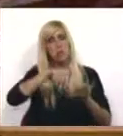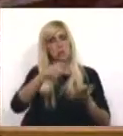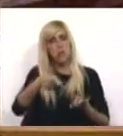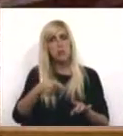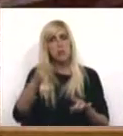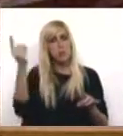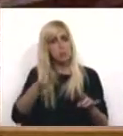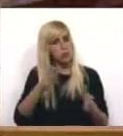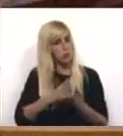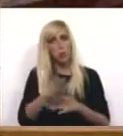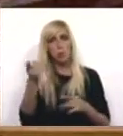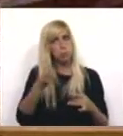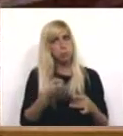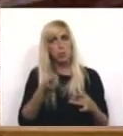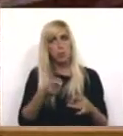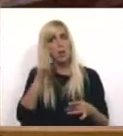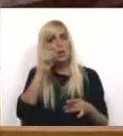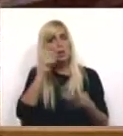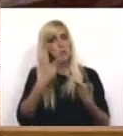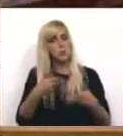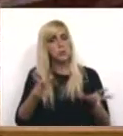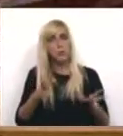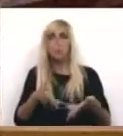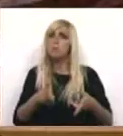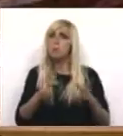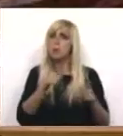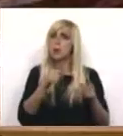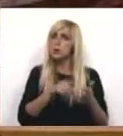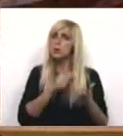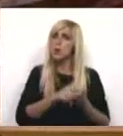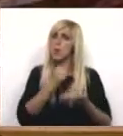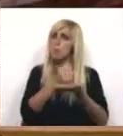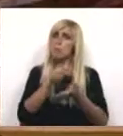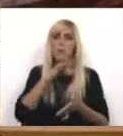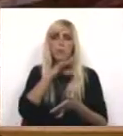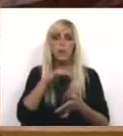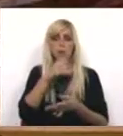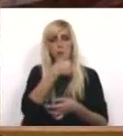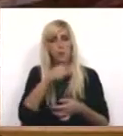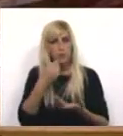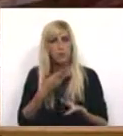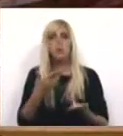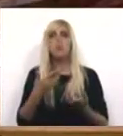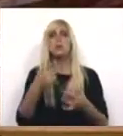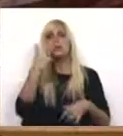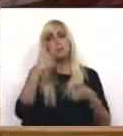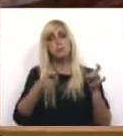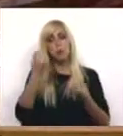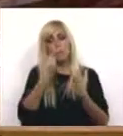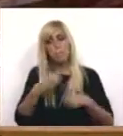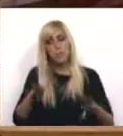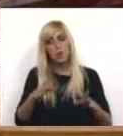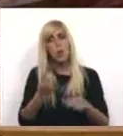impunha-se e continua a impor-se garantir a disponibilização de todos os meios necessários para o apoio às famílias das vítimas e das pessoas que perderam os seus